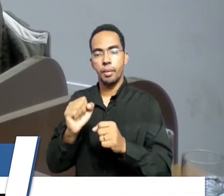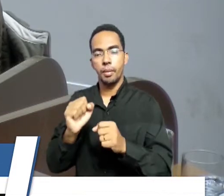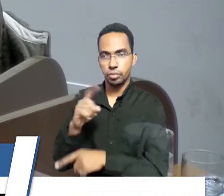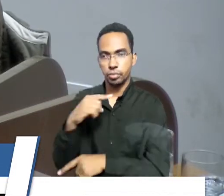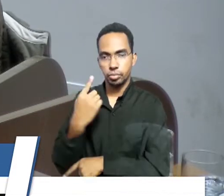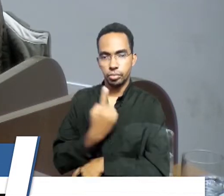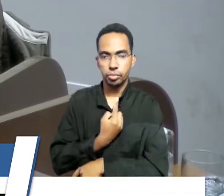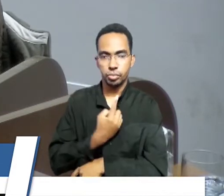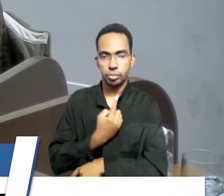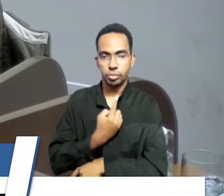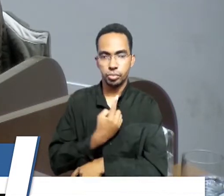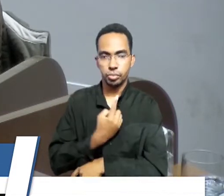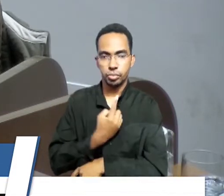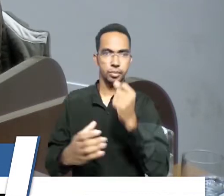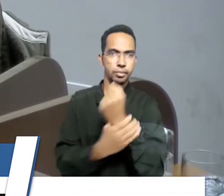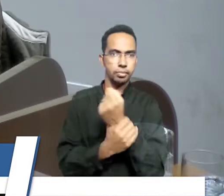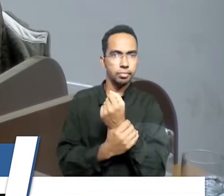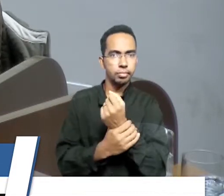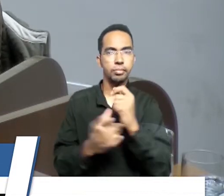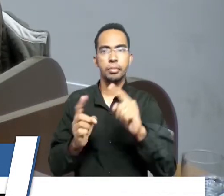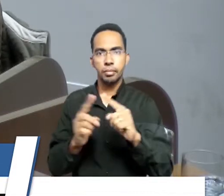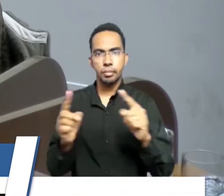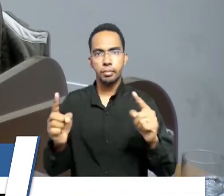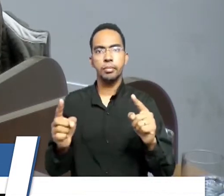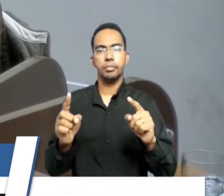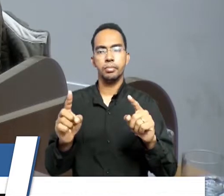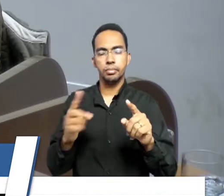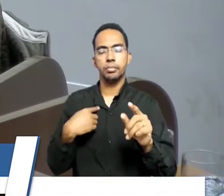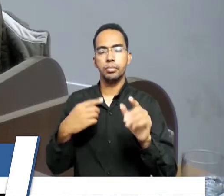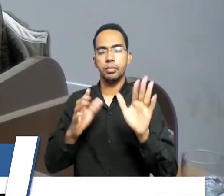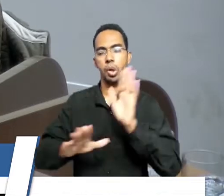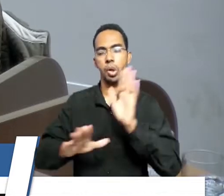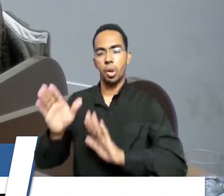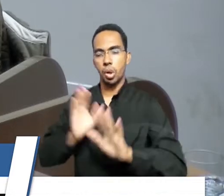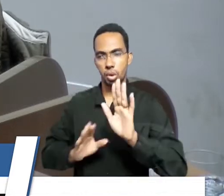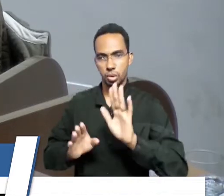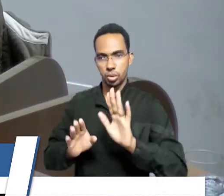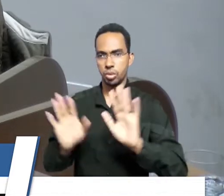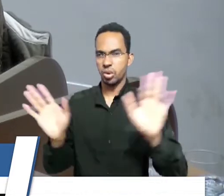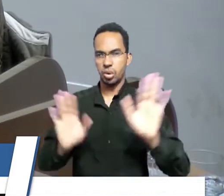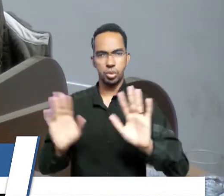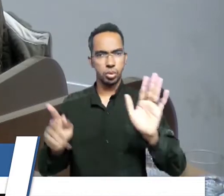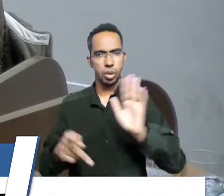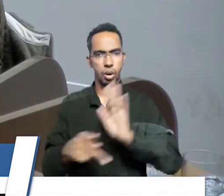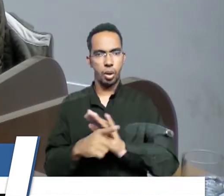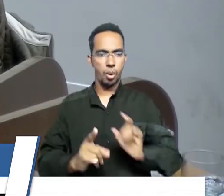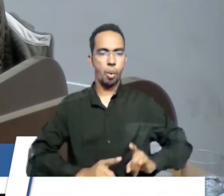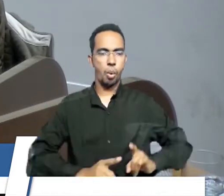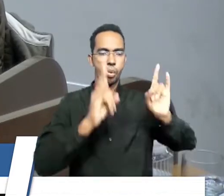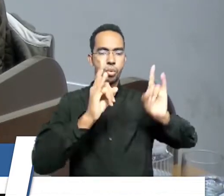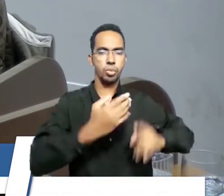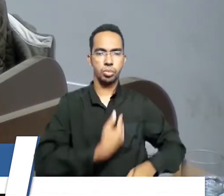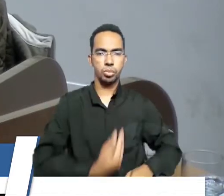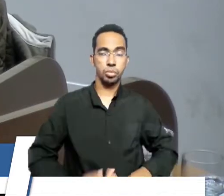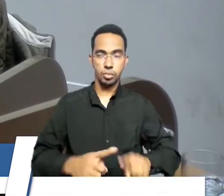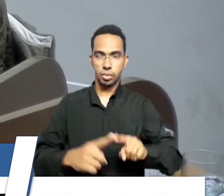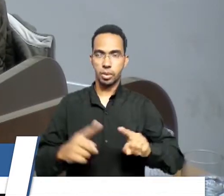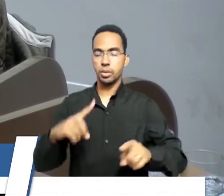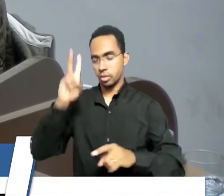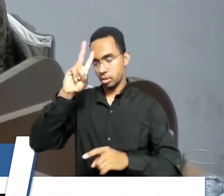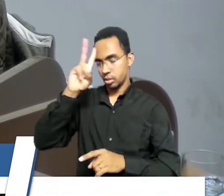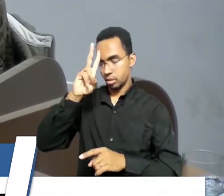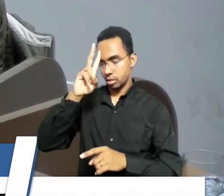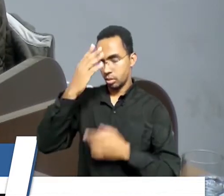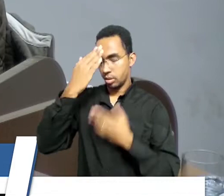segurança, mas na preservação, não só do patrimônio público, mas também da nossa história. Obrigado, presidente. Com a